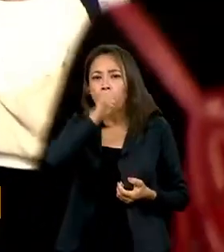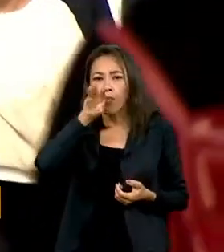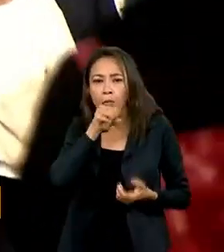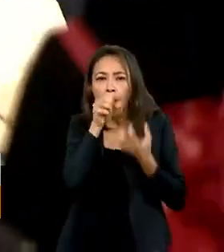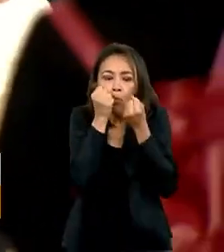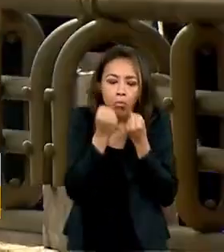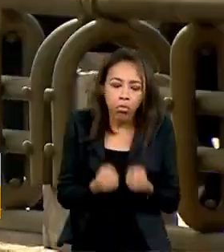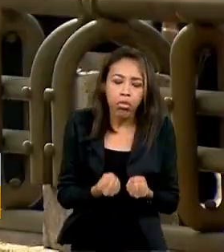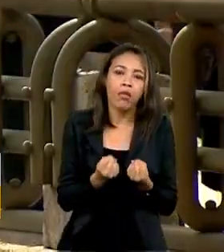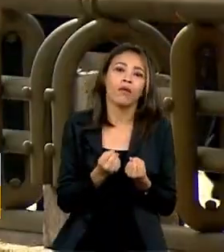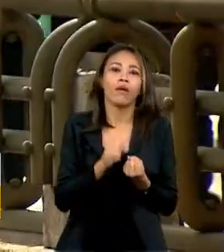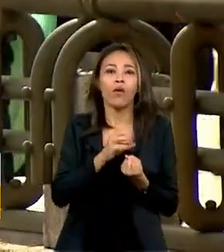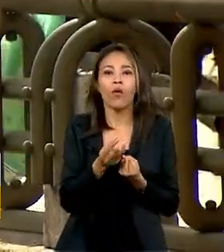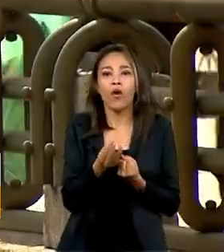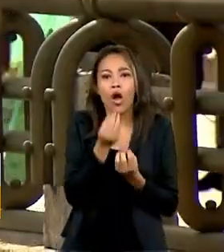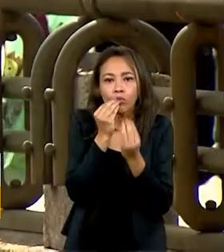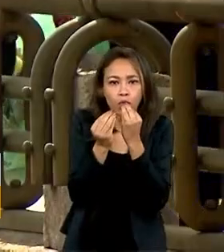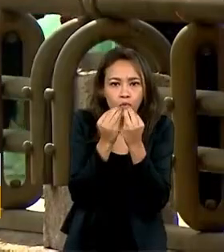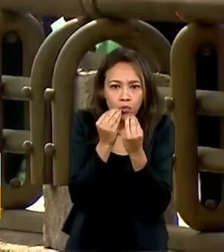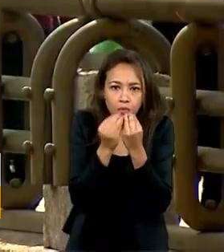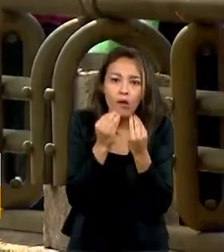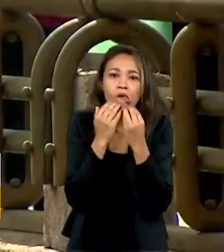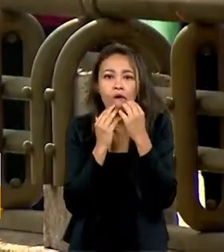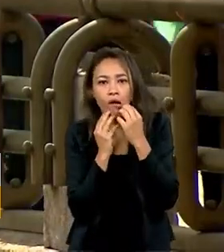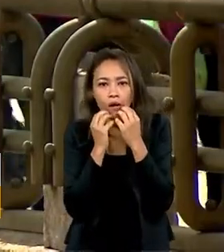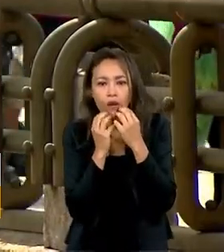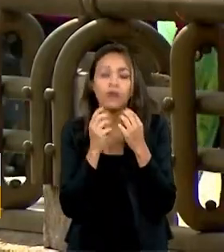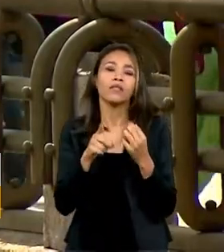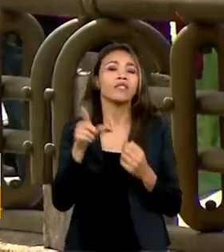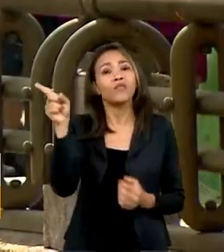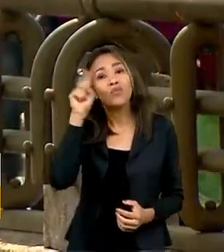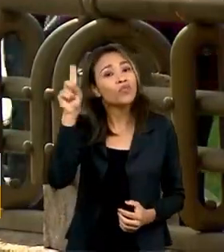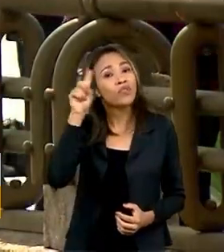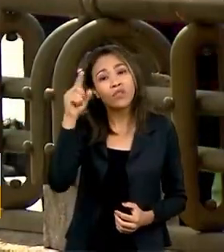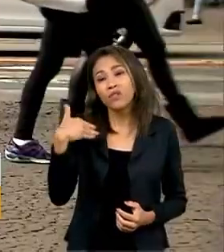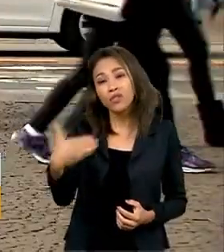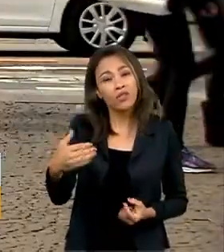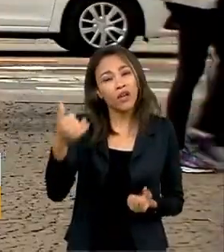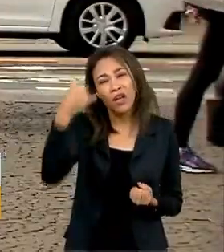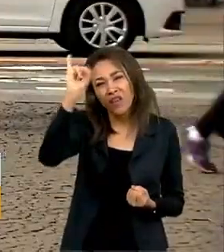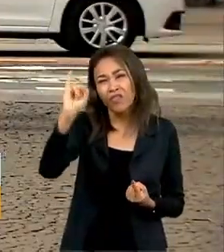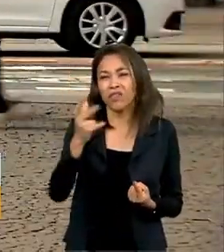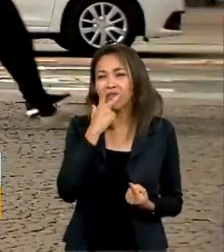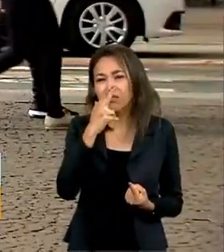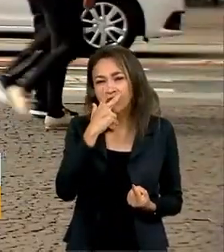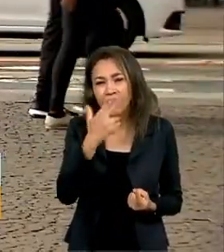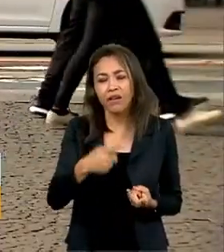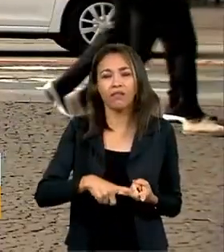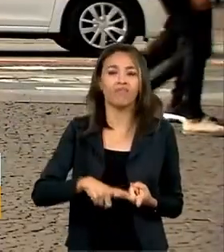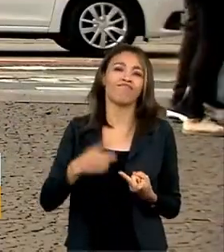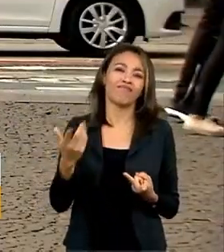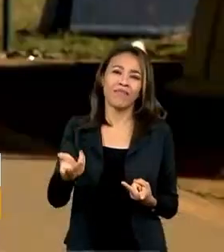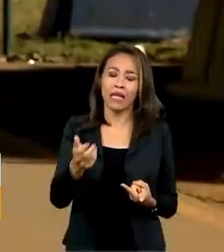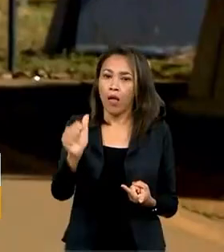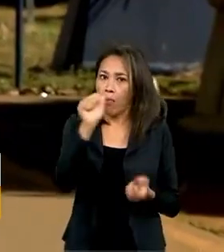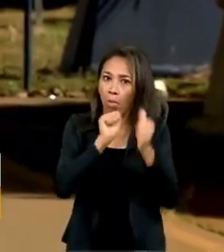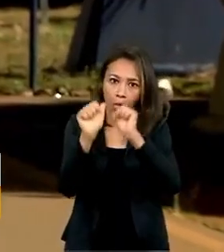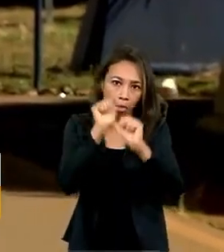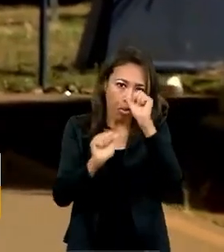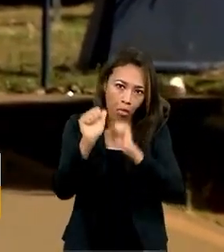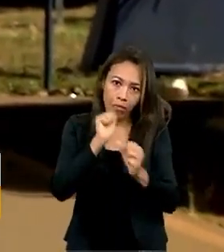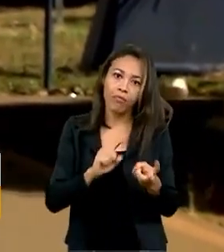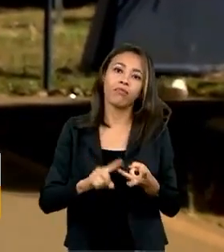e se movimentar. A prevenção está nos hábitos do dia a dia, como não fumar, evitar o consumo excessivo de álcool,